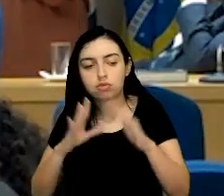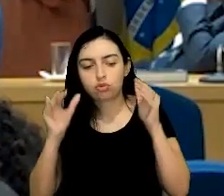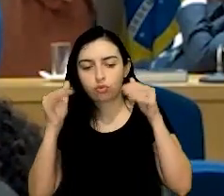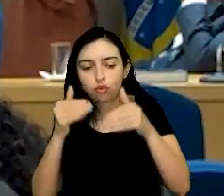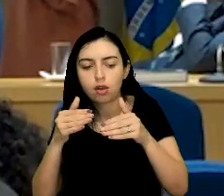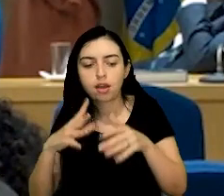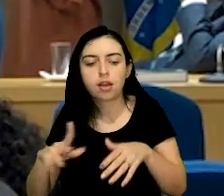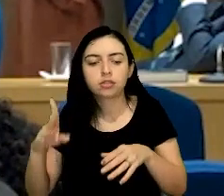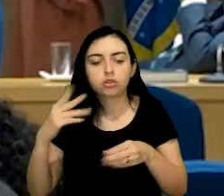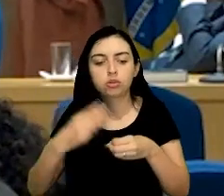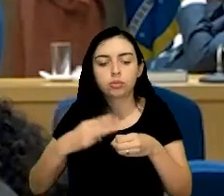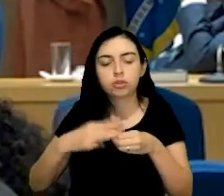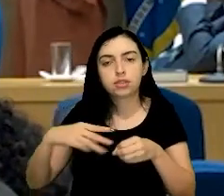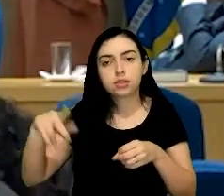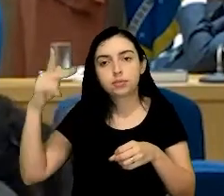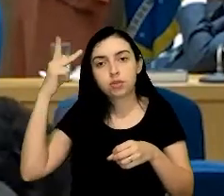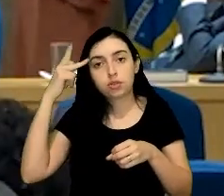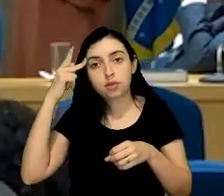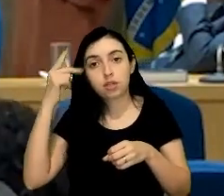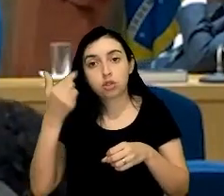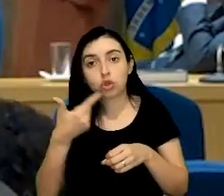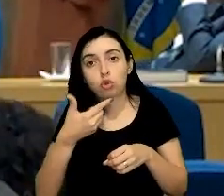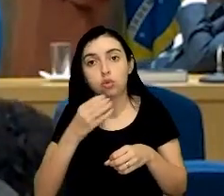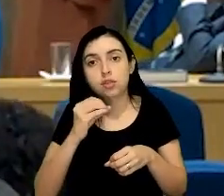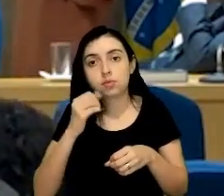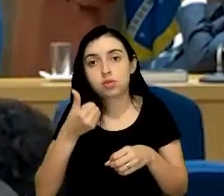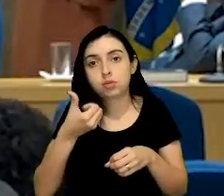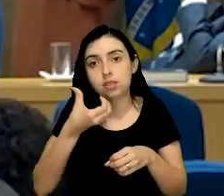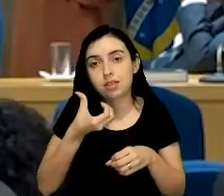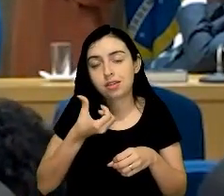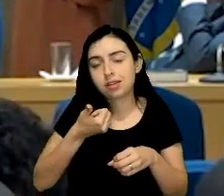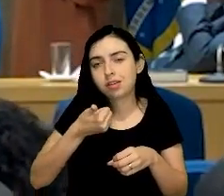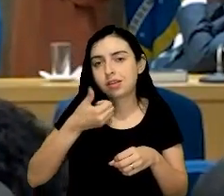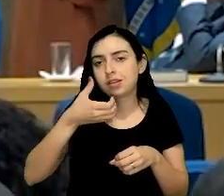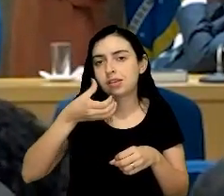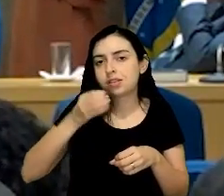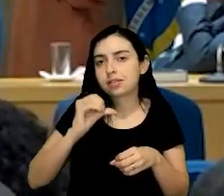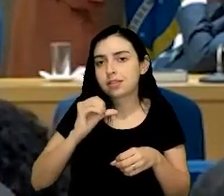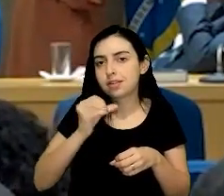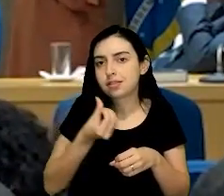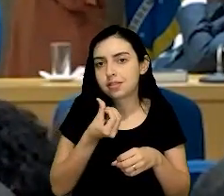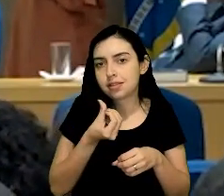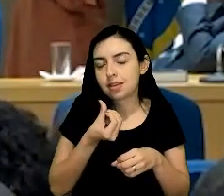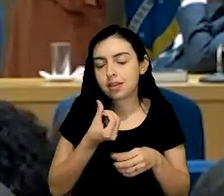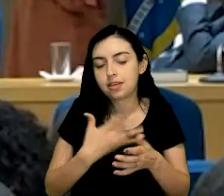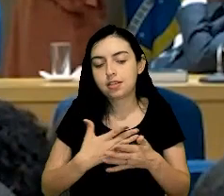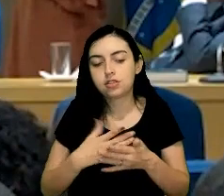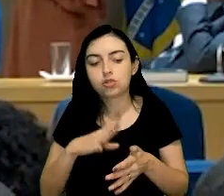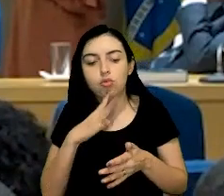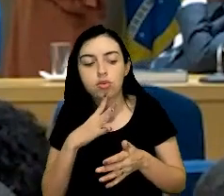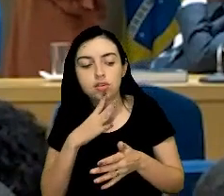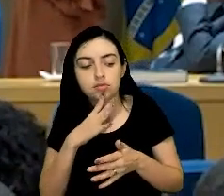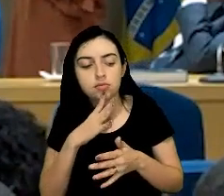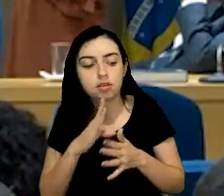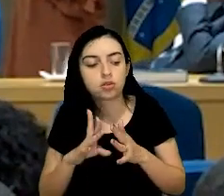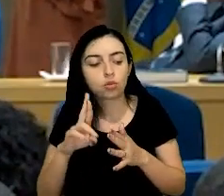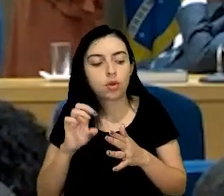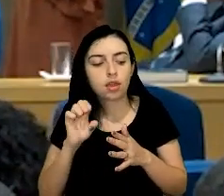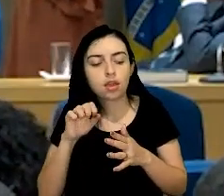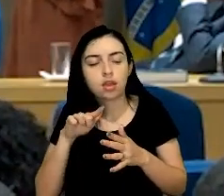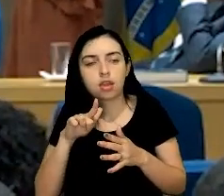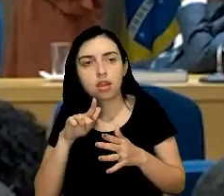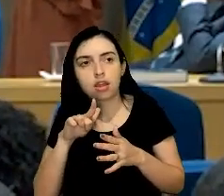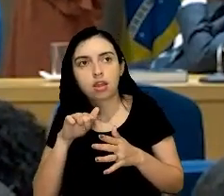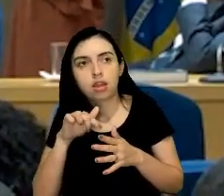e olha aqui em 2016 como nós já temos a presença de imigrantes com reconhecimento de refúgio em outros municípios que não mais só